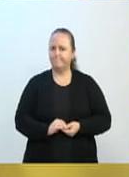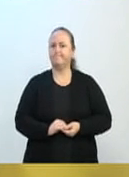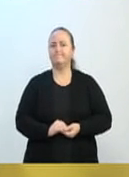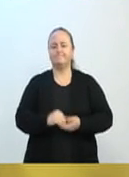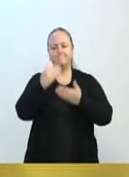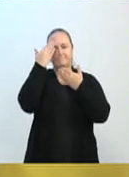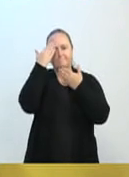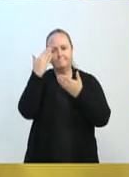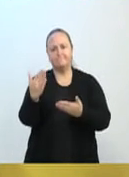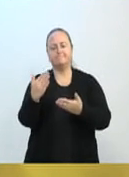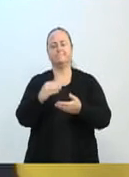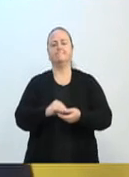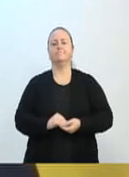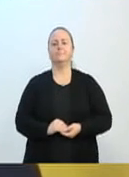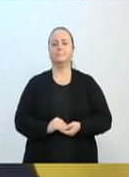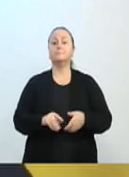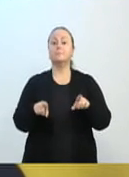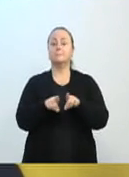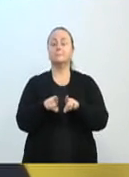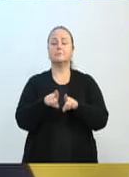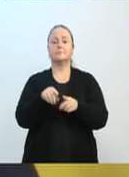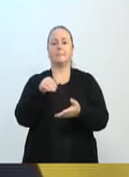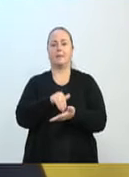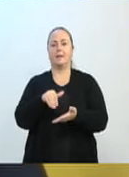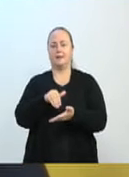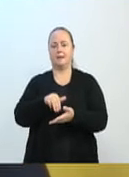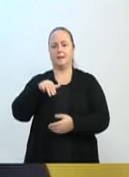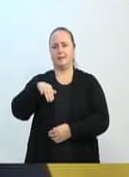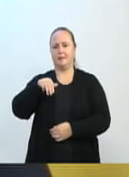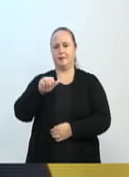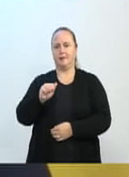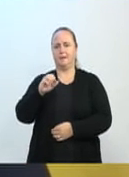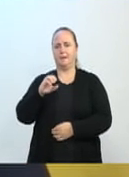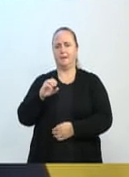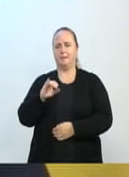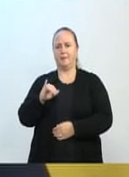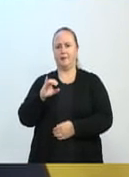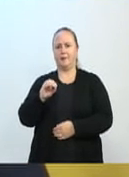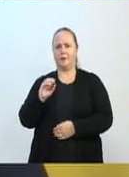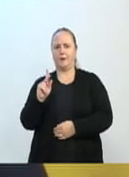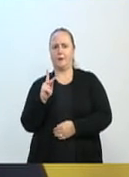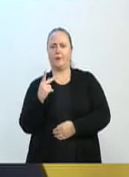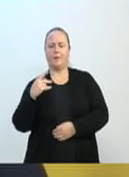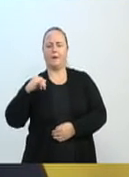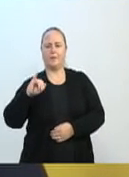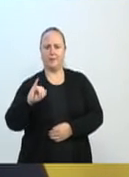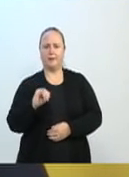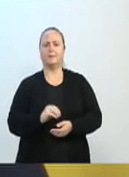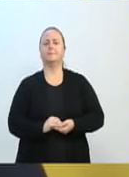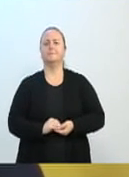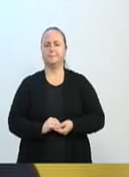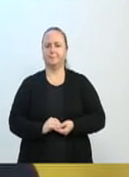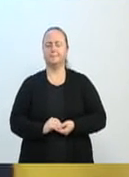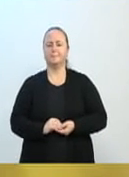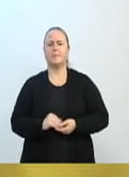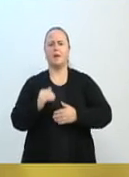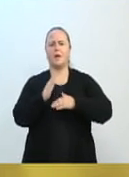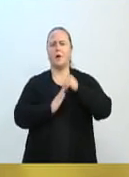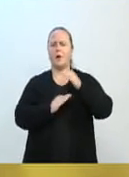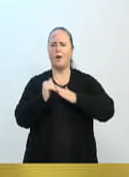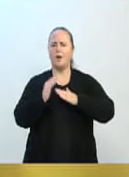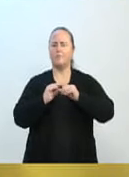muito obrigado pela atenção o secretário maiorque destacar também aqui uma obra importante que o governo tem se dedicado